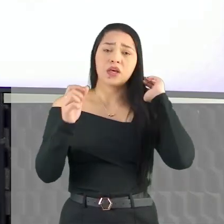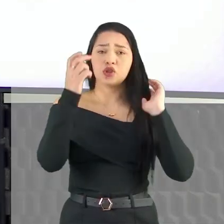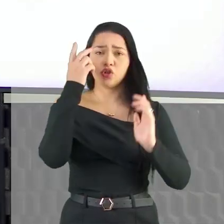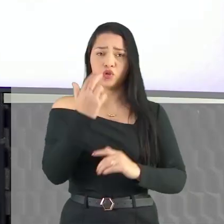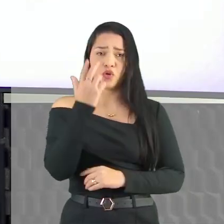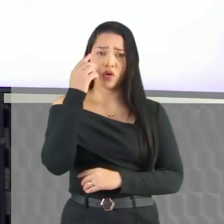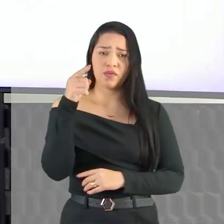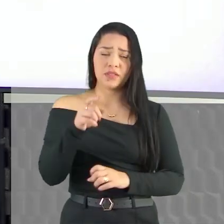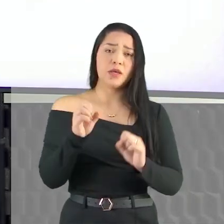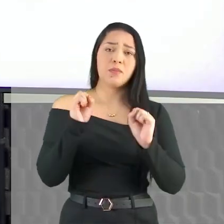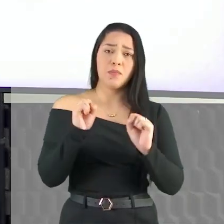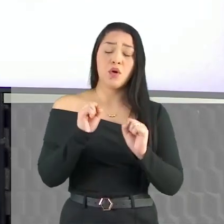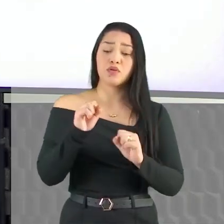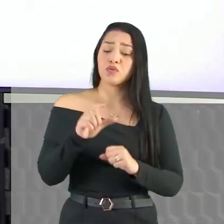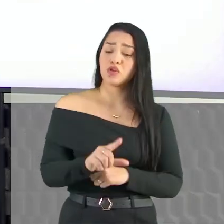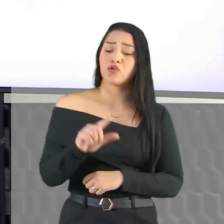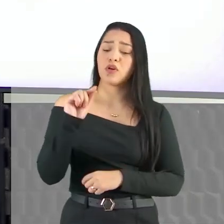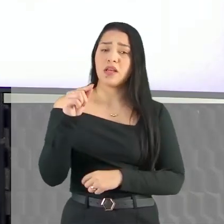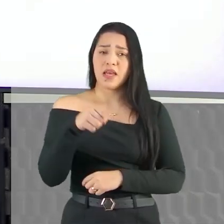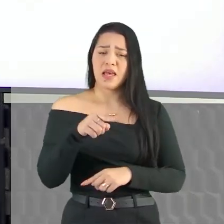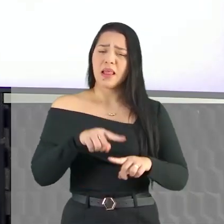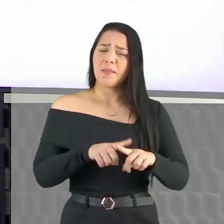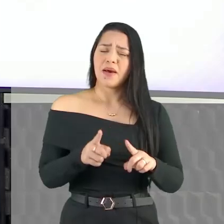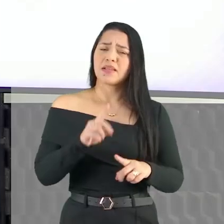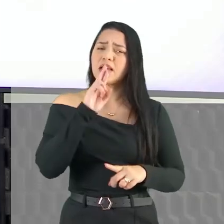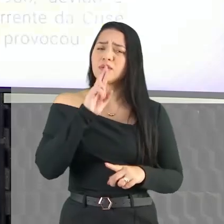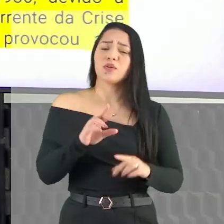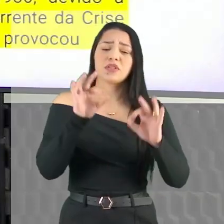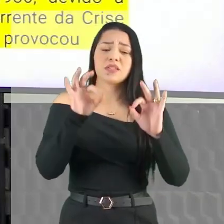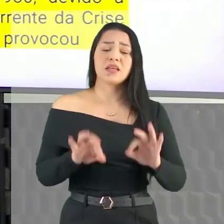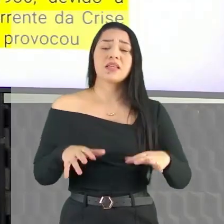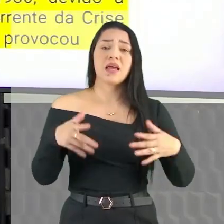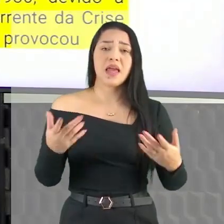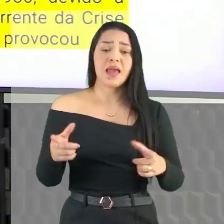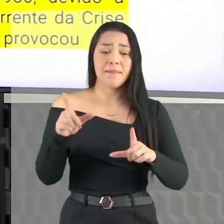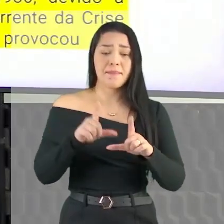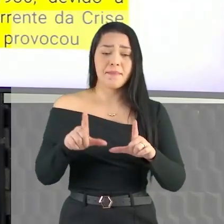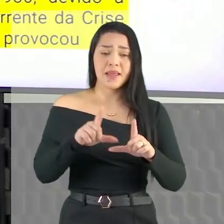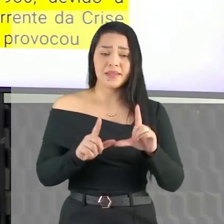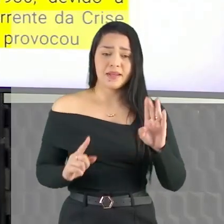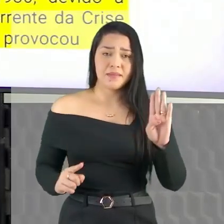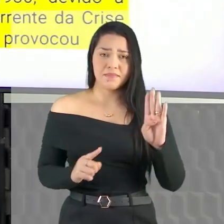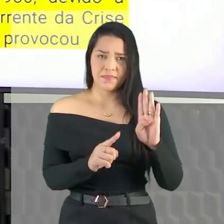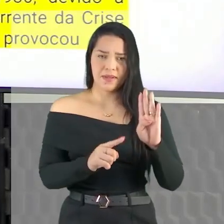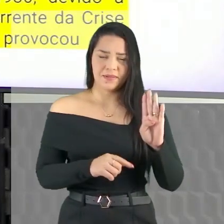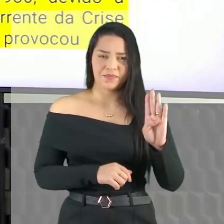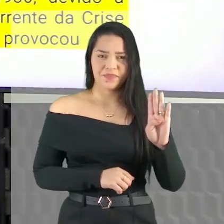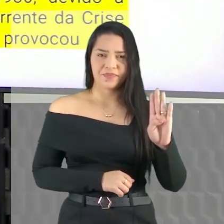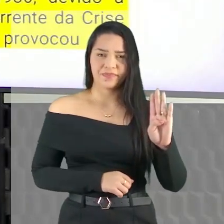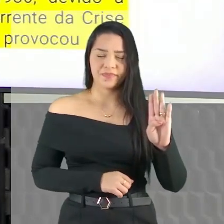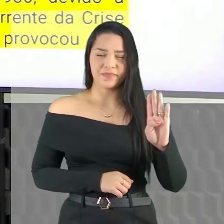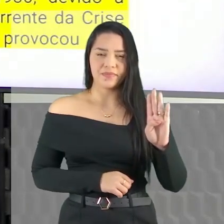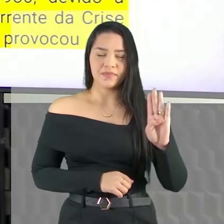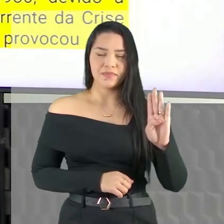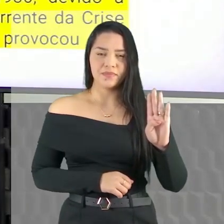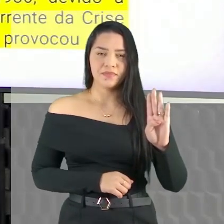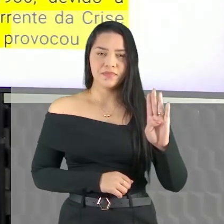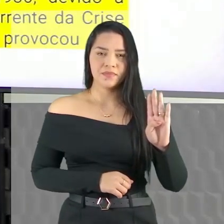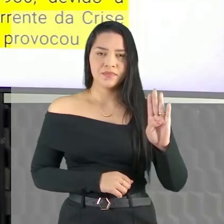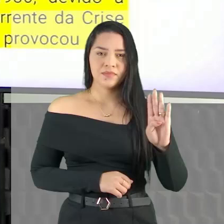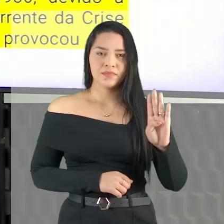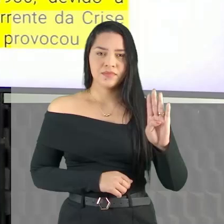históricos para que você possa marcá-la. Mas vamos ver então a resposta certa é a letra B. O Partido Nazista chegou ao poder por